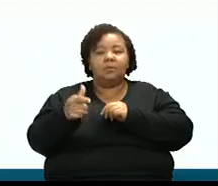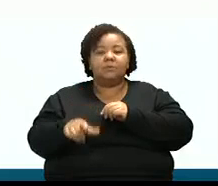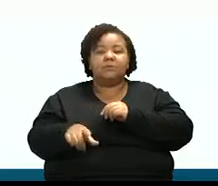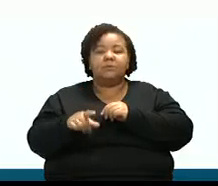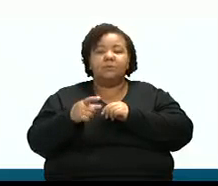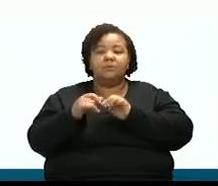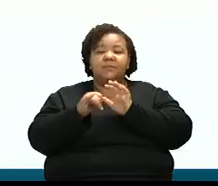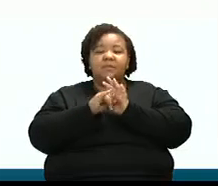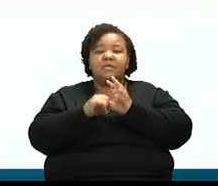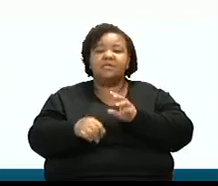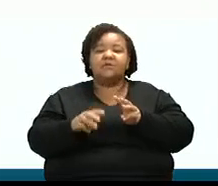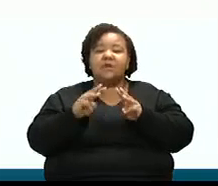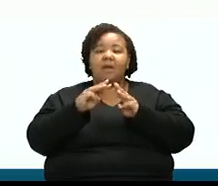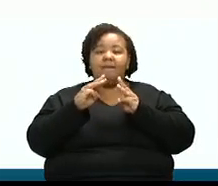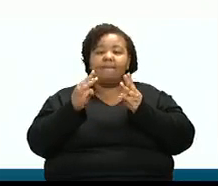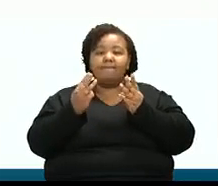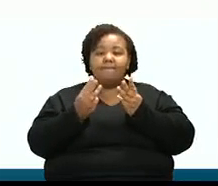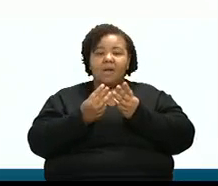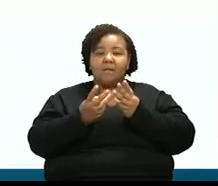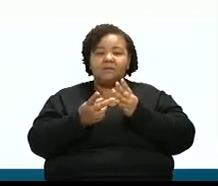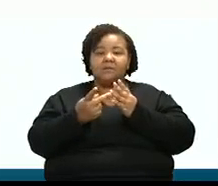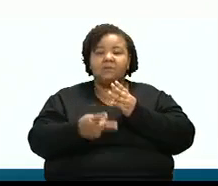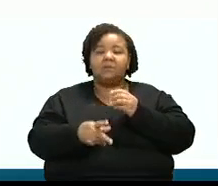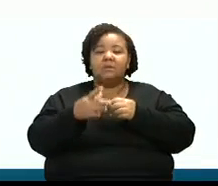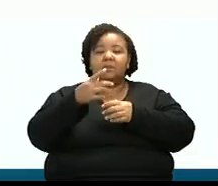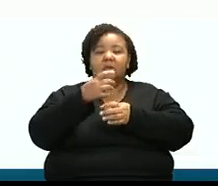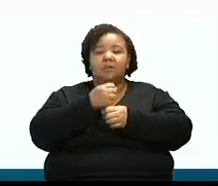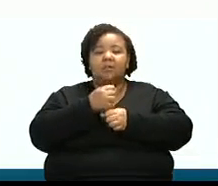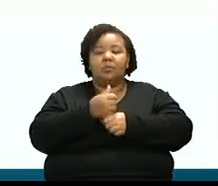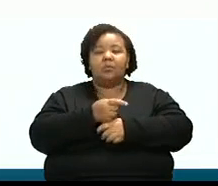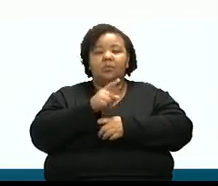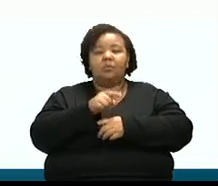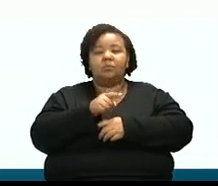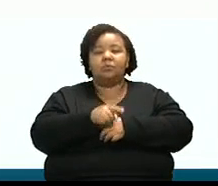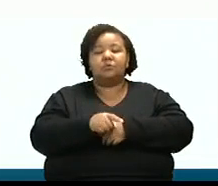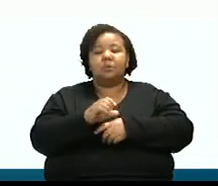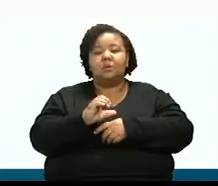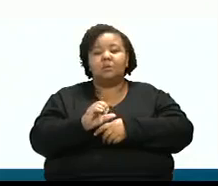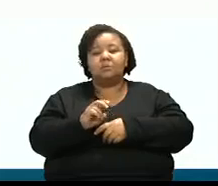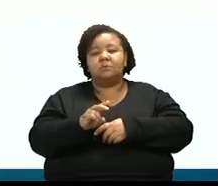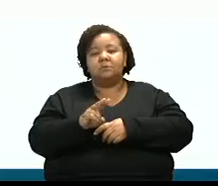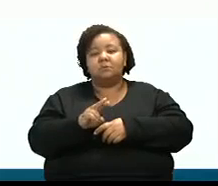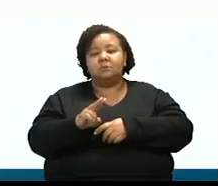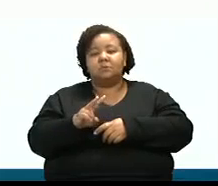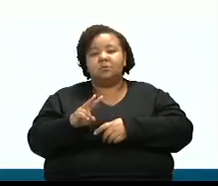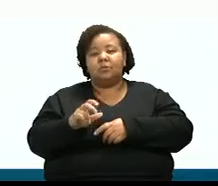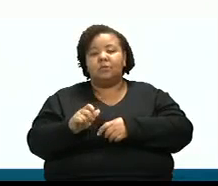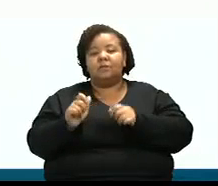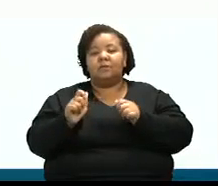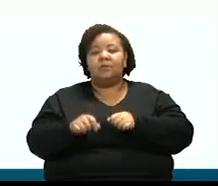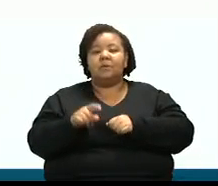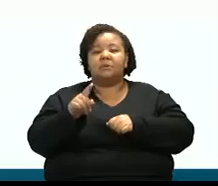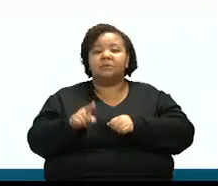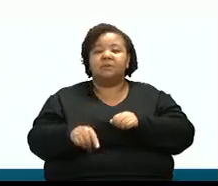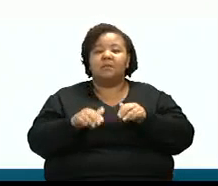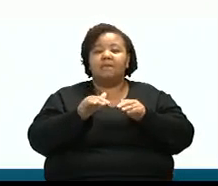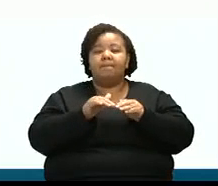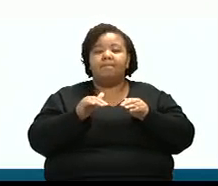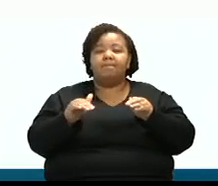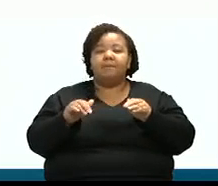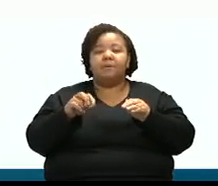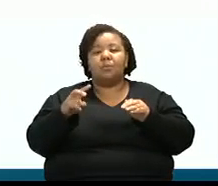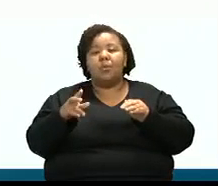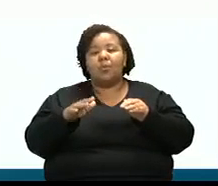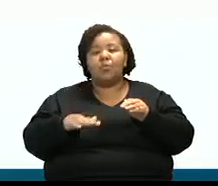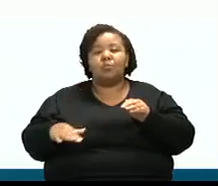integral de linha é uma integral que eu calculo sobre uma determinada curva. Essa curva pode ser no plano, pode ser no